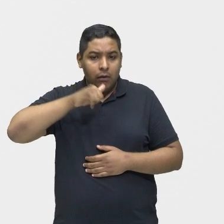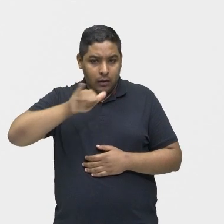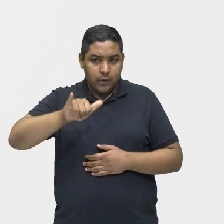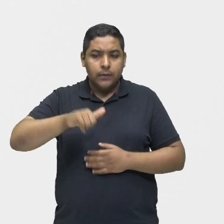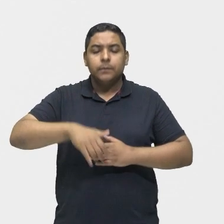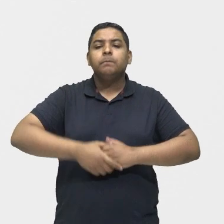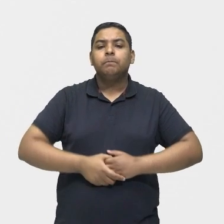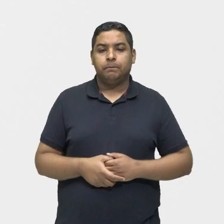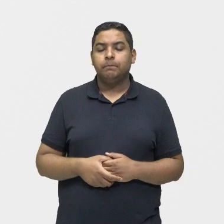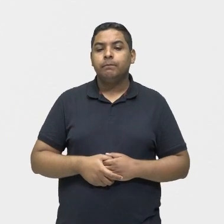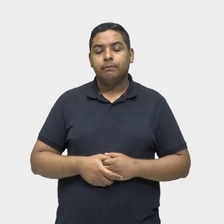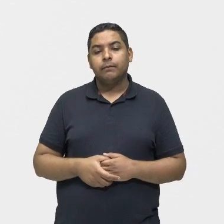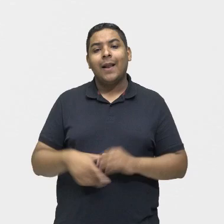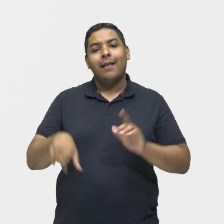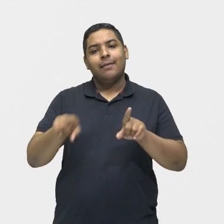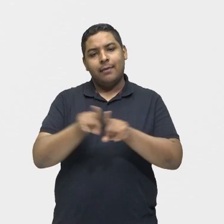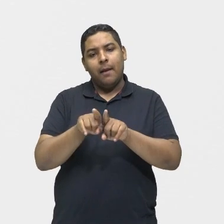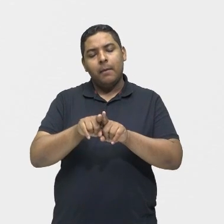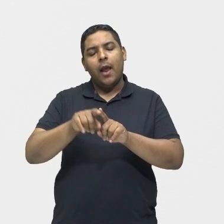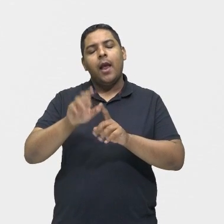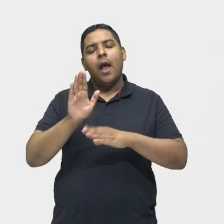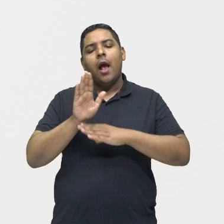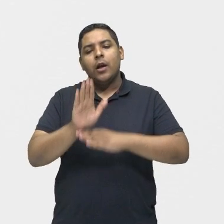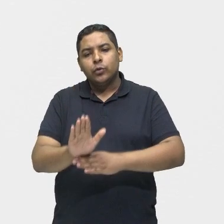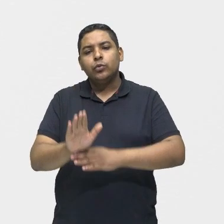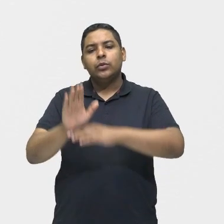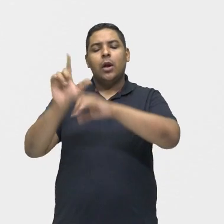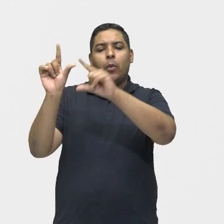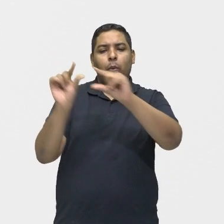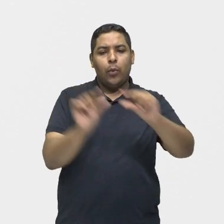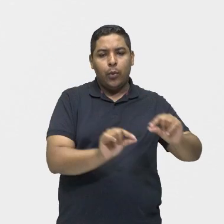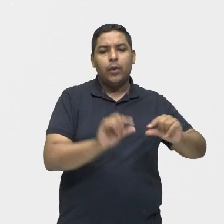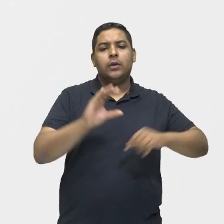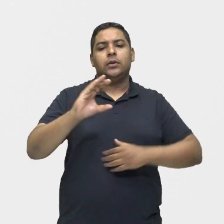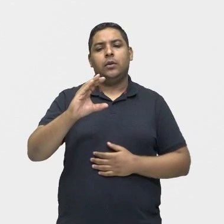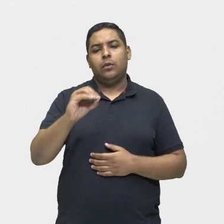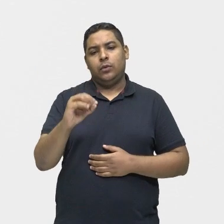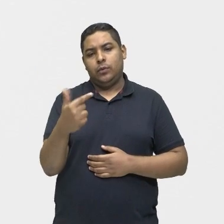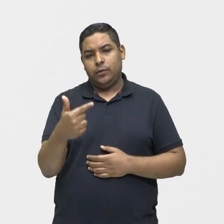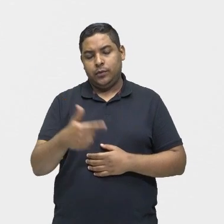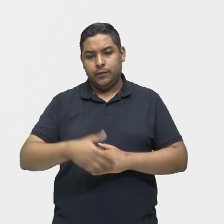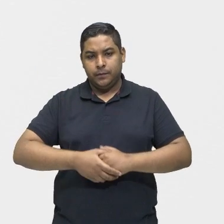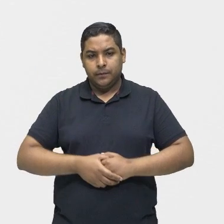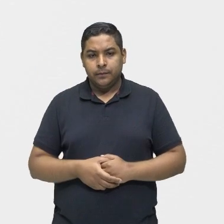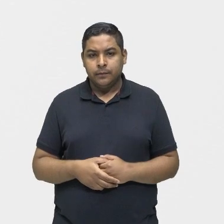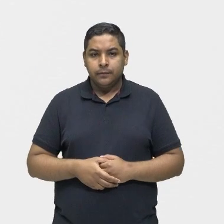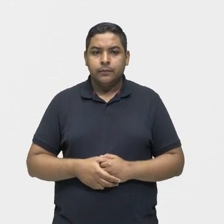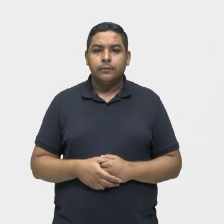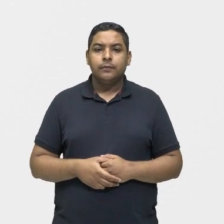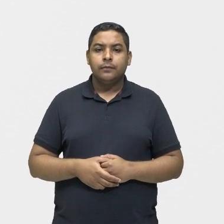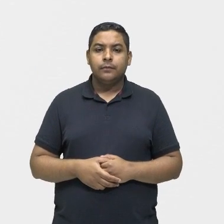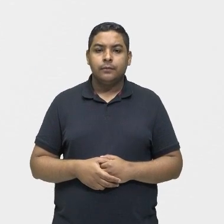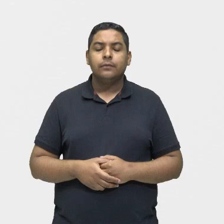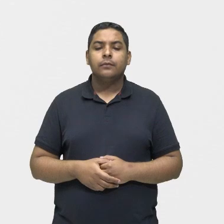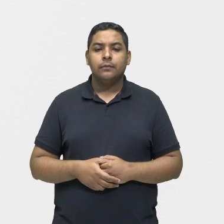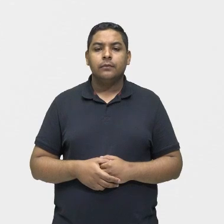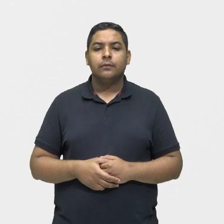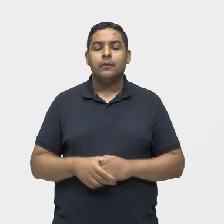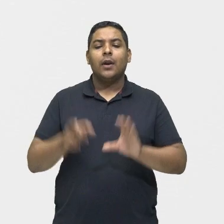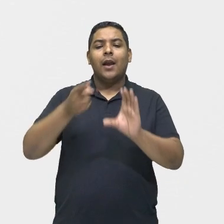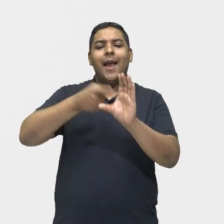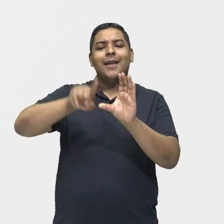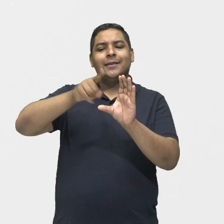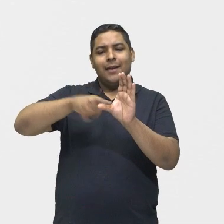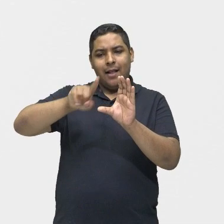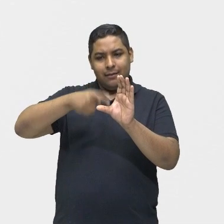forma de reduzir o efeito estufa. Aí recycling your garbage, reciclar o seu lixo, né,